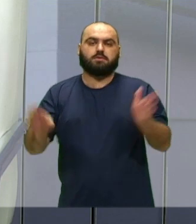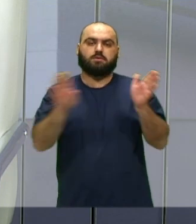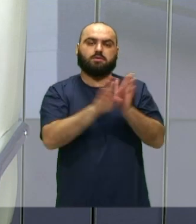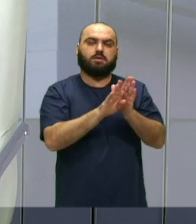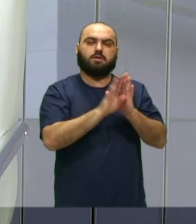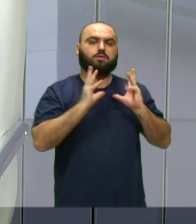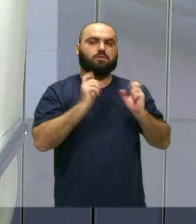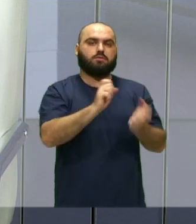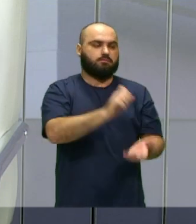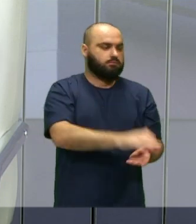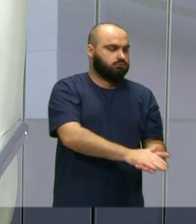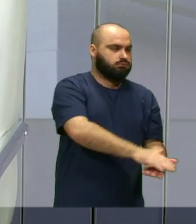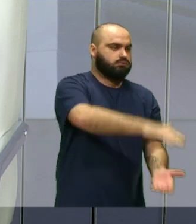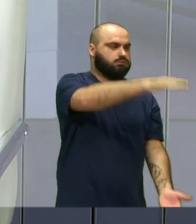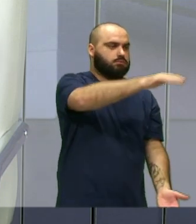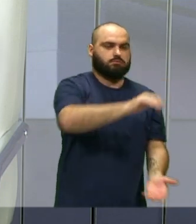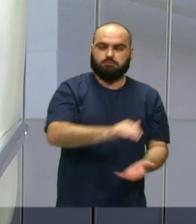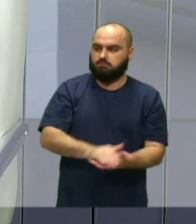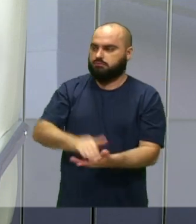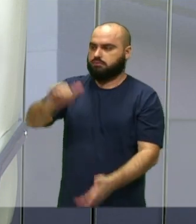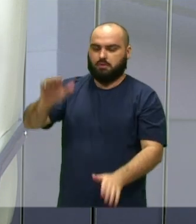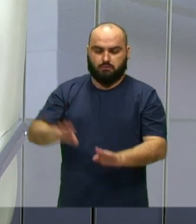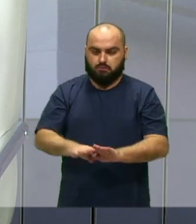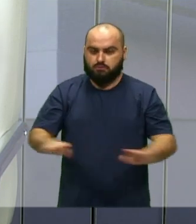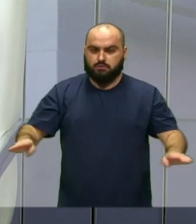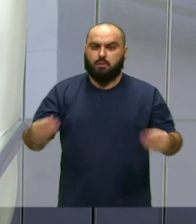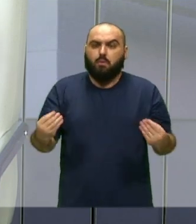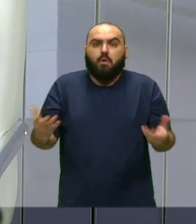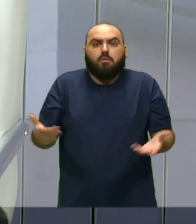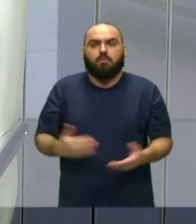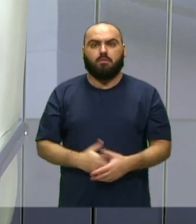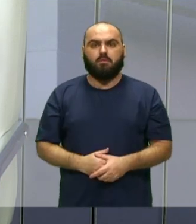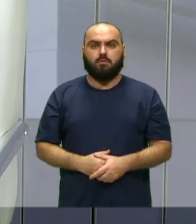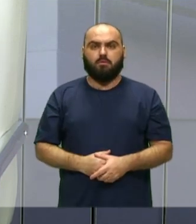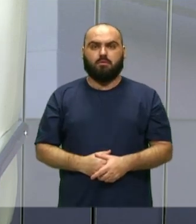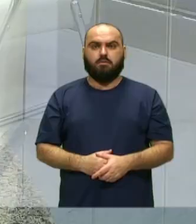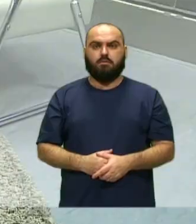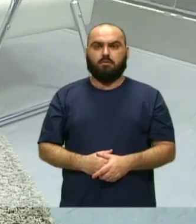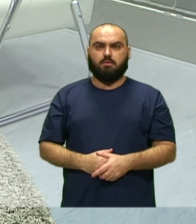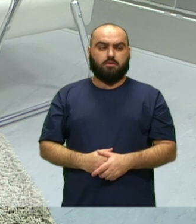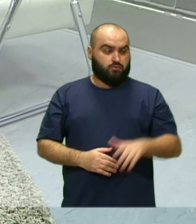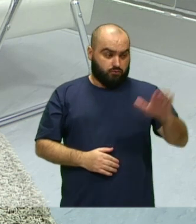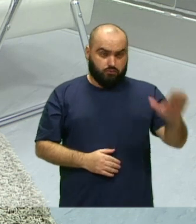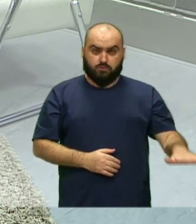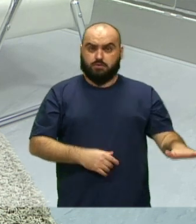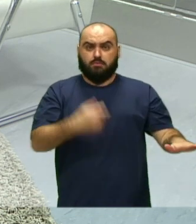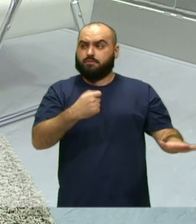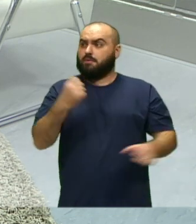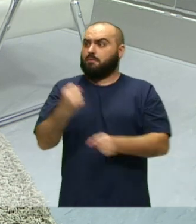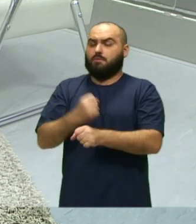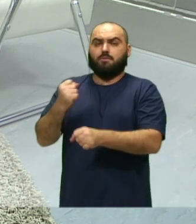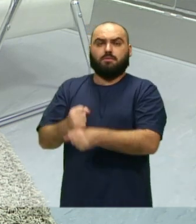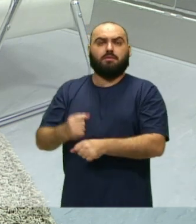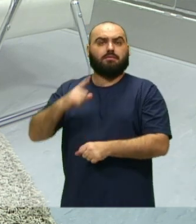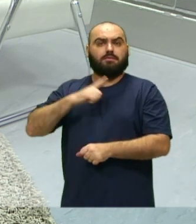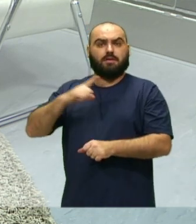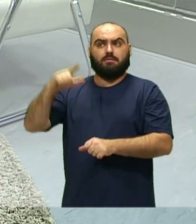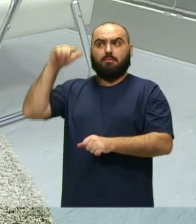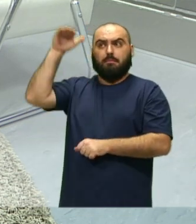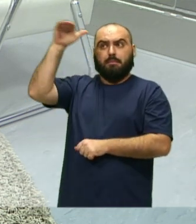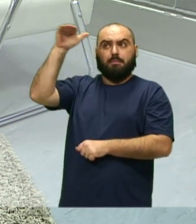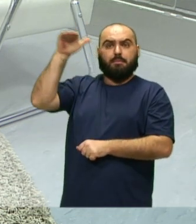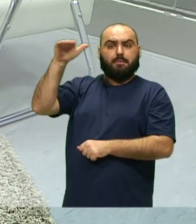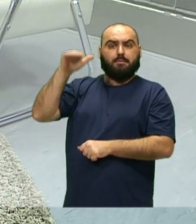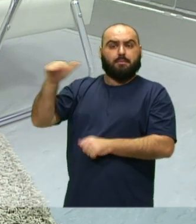todos empilhados no chão. Como? Se é para botar no chão, não precisava construir aquilo tudo ali. Isso tem prateleira específica para botar